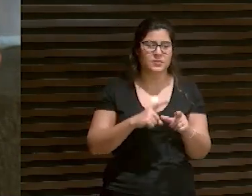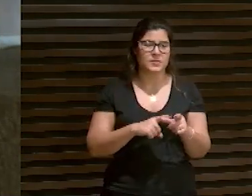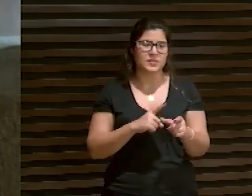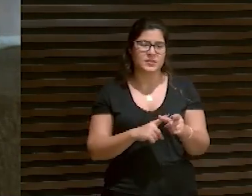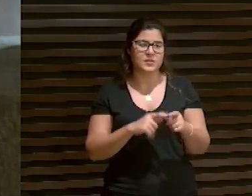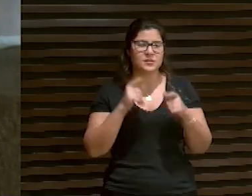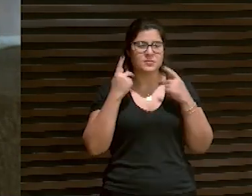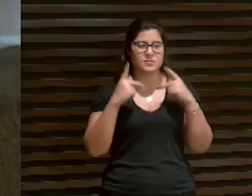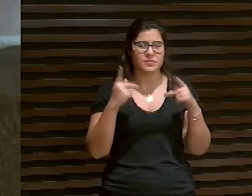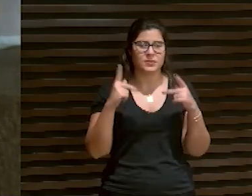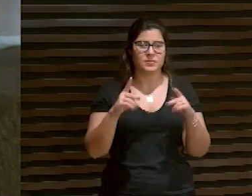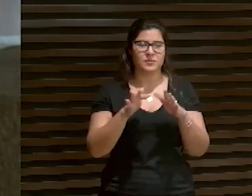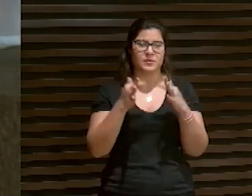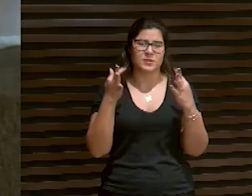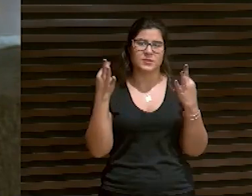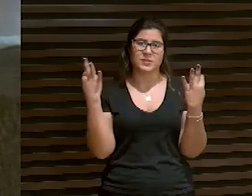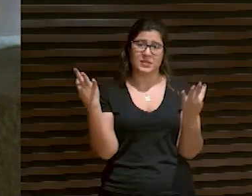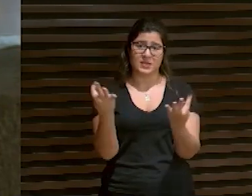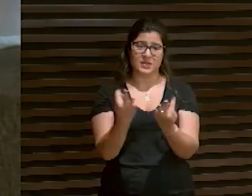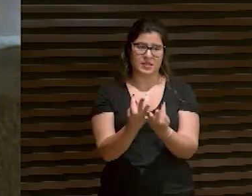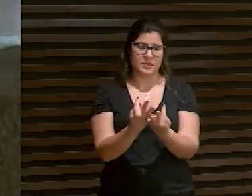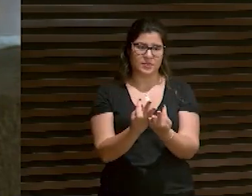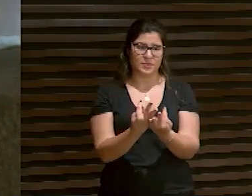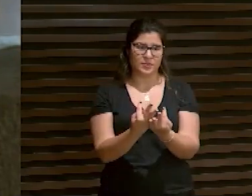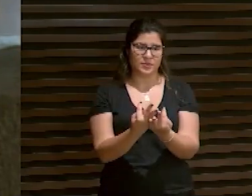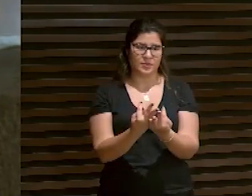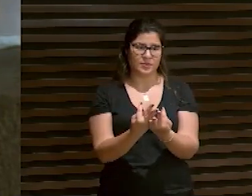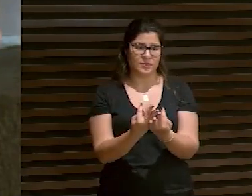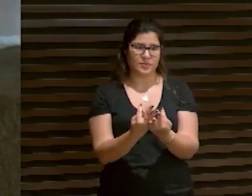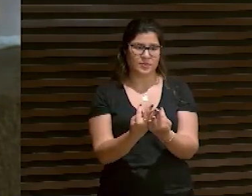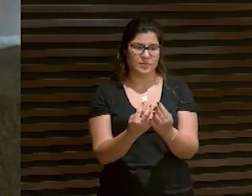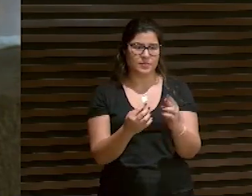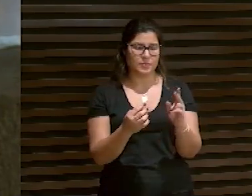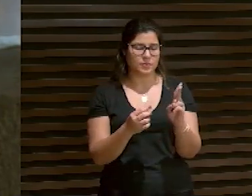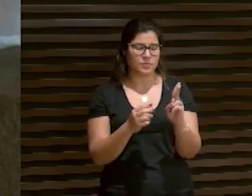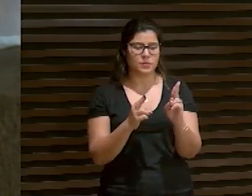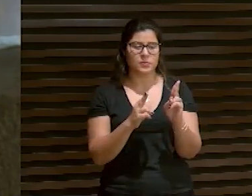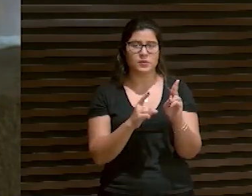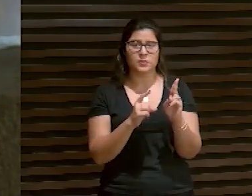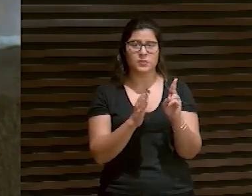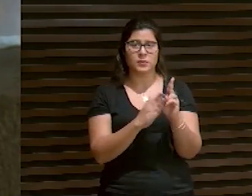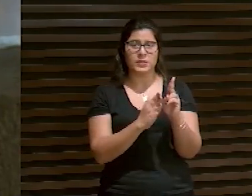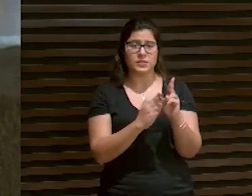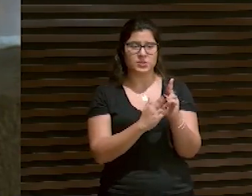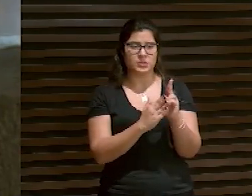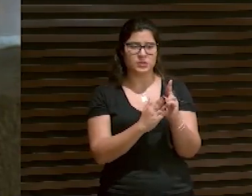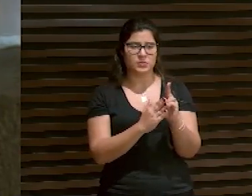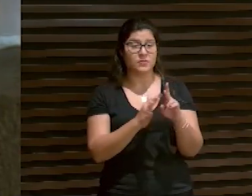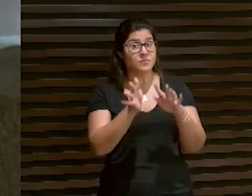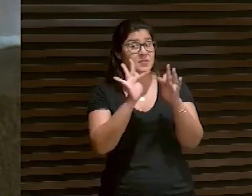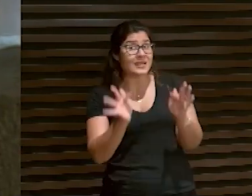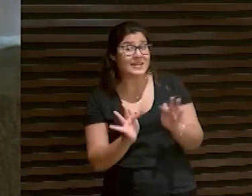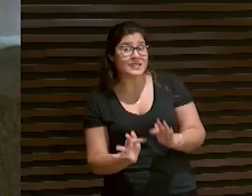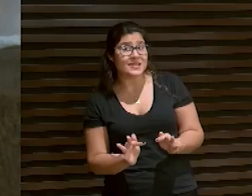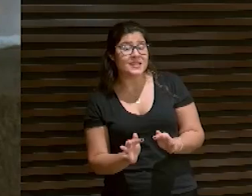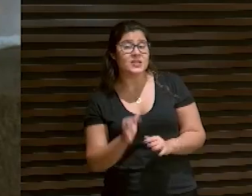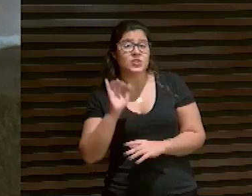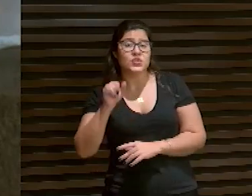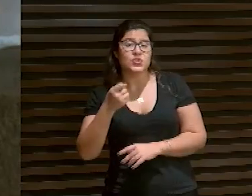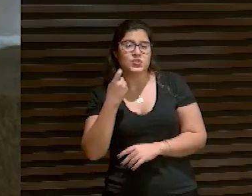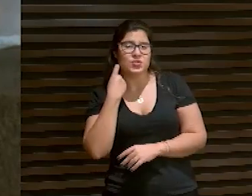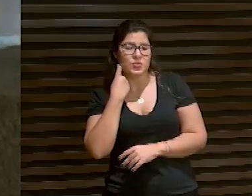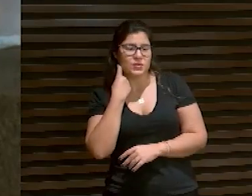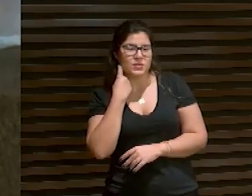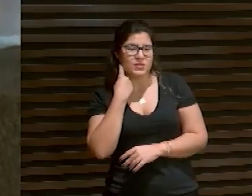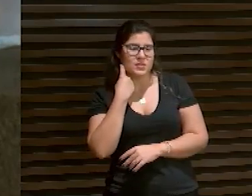indígena e todos crerem. Quem que não ficaria feliz com isso? E daí nós temos Jonas pregando e no mínimo 120